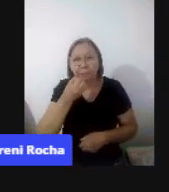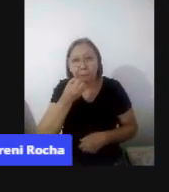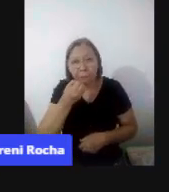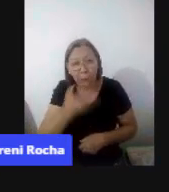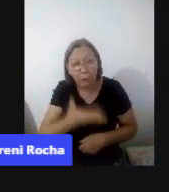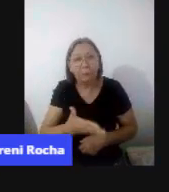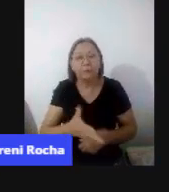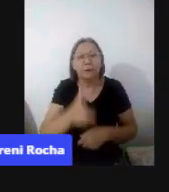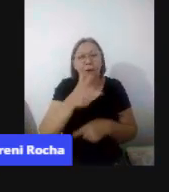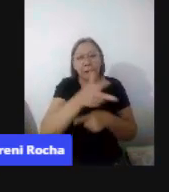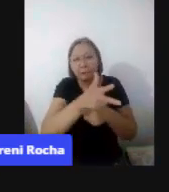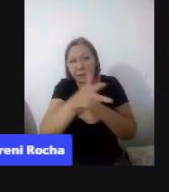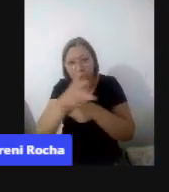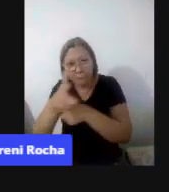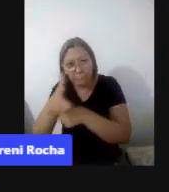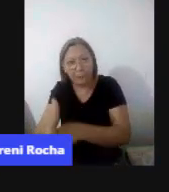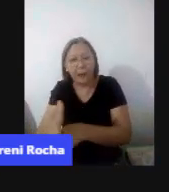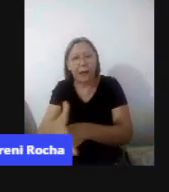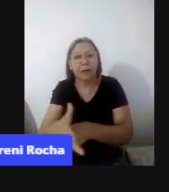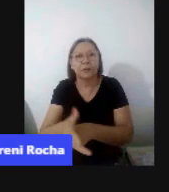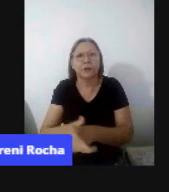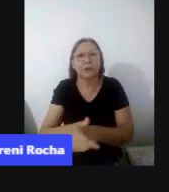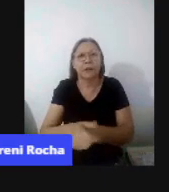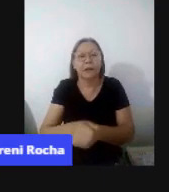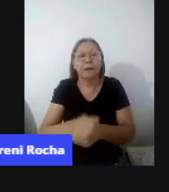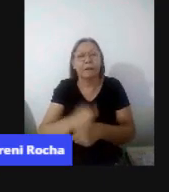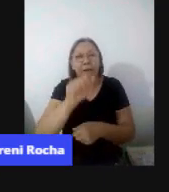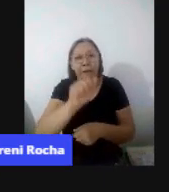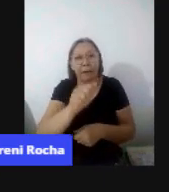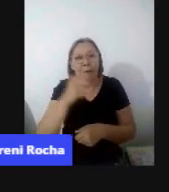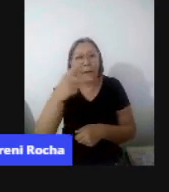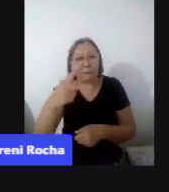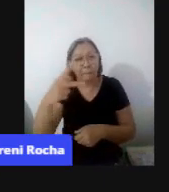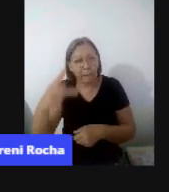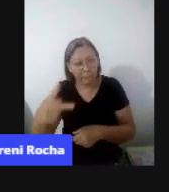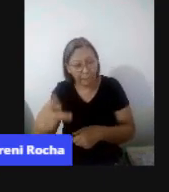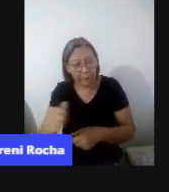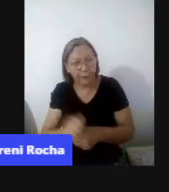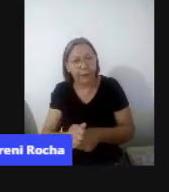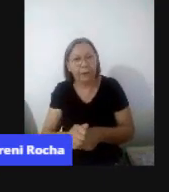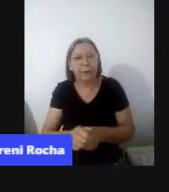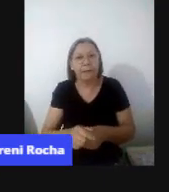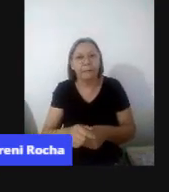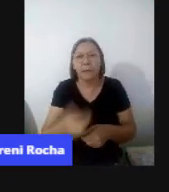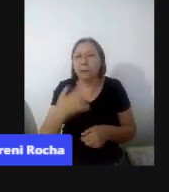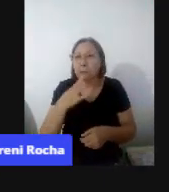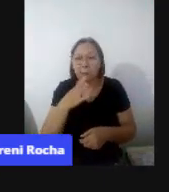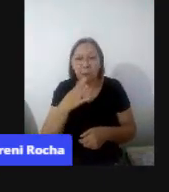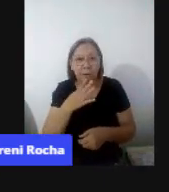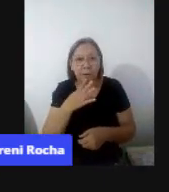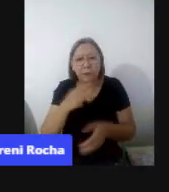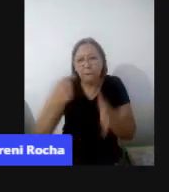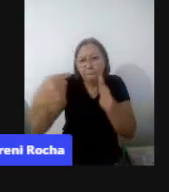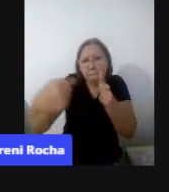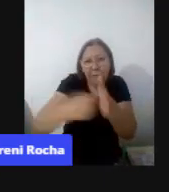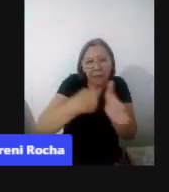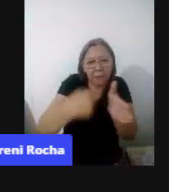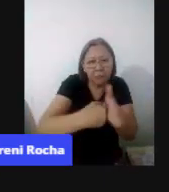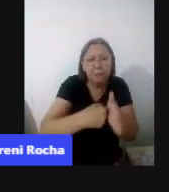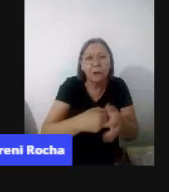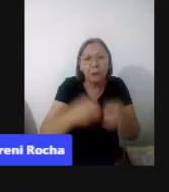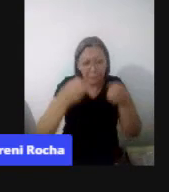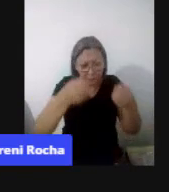os aplicativos que eu às vezes desconheço e vou lá e pergunto, sabe? Porque, olha,